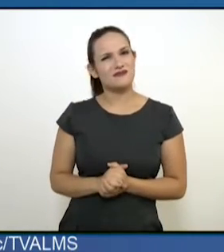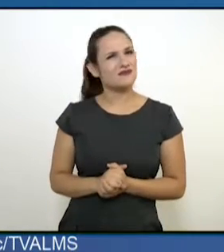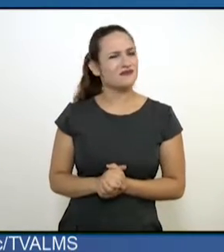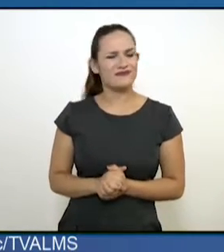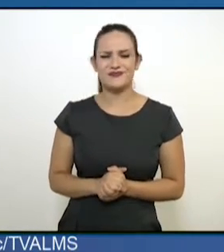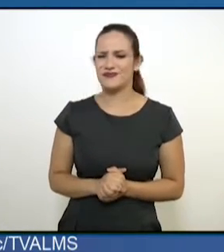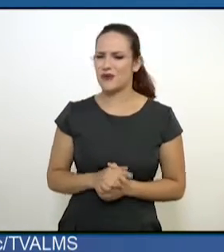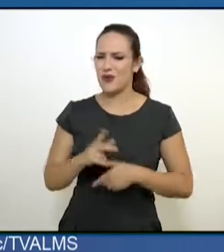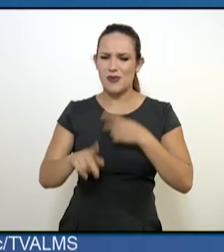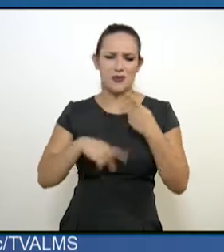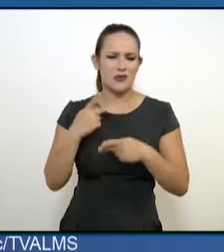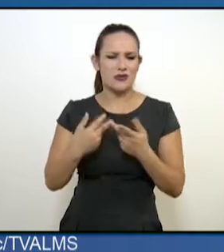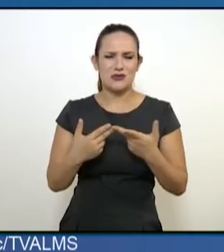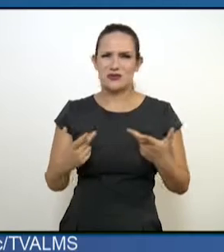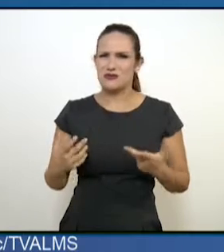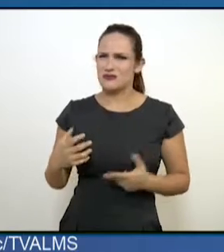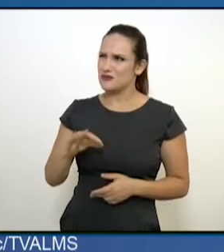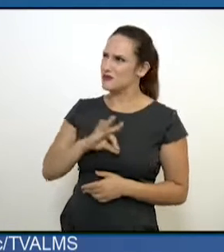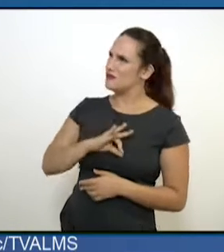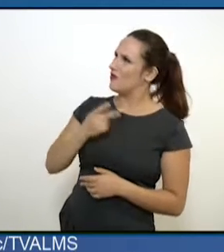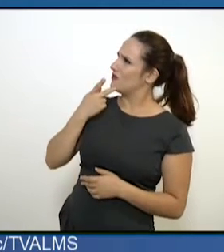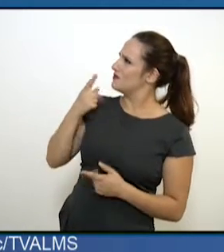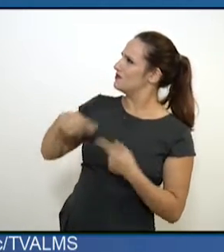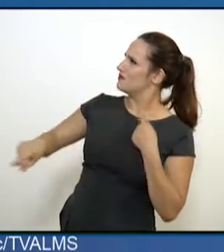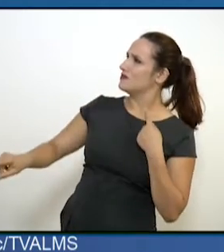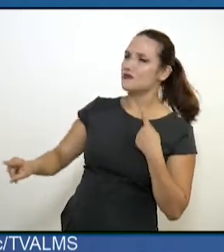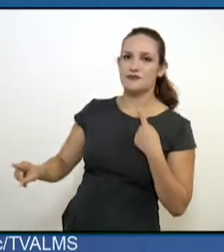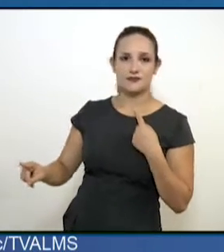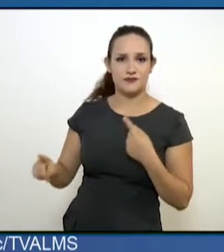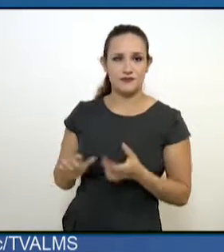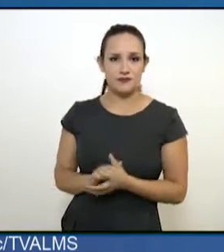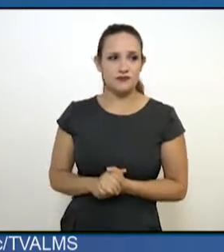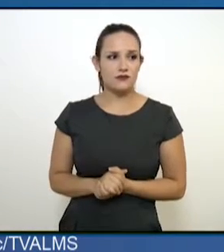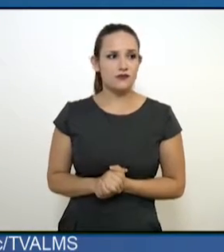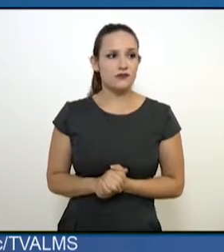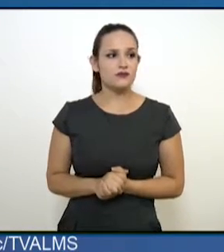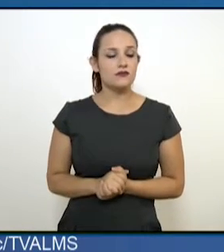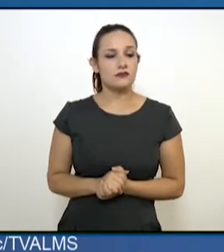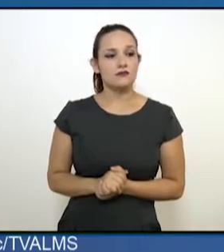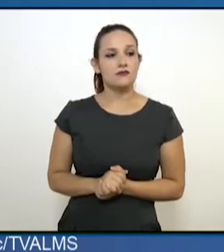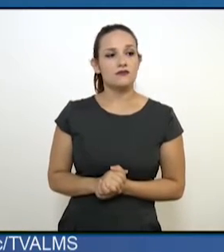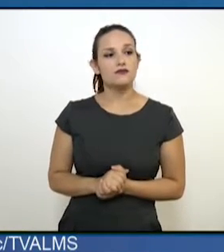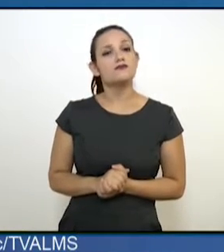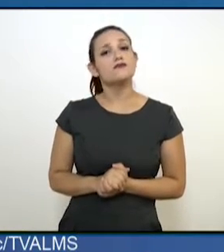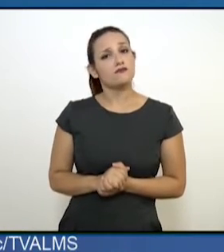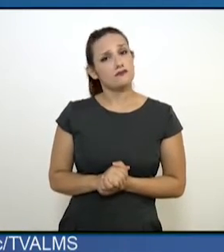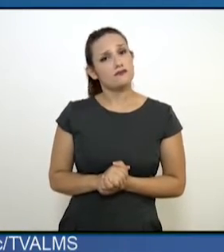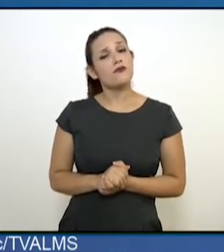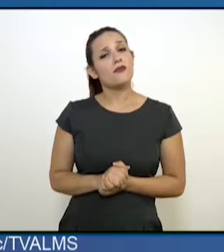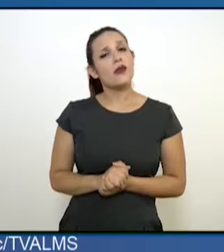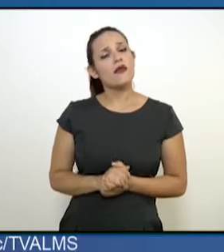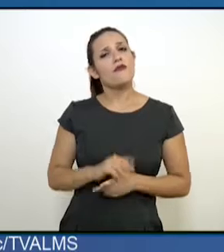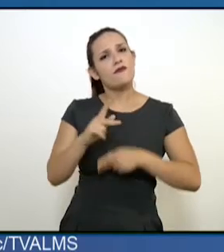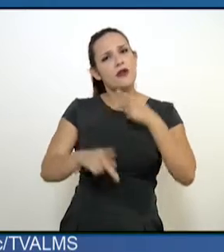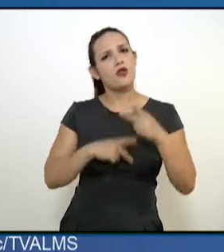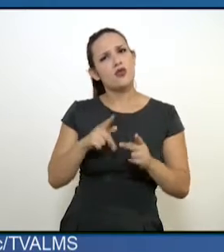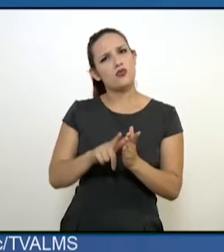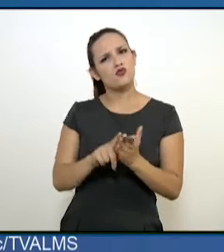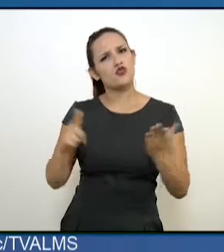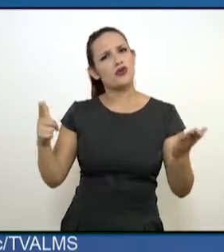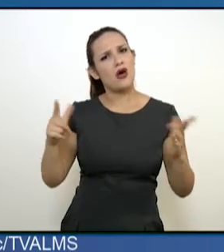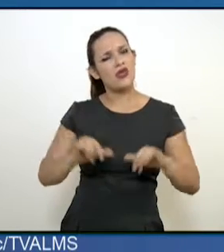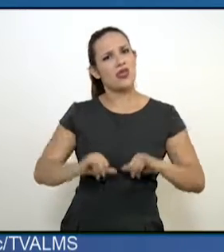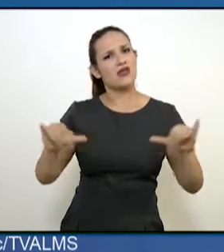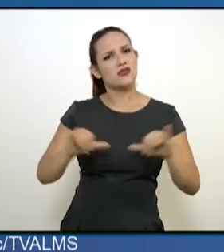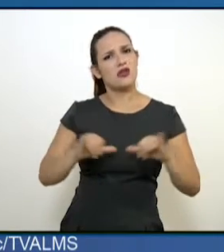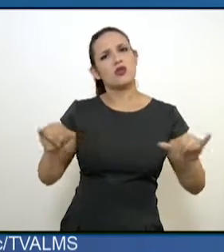contentaram os seus nobres pares. Tanto que fez uma declaração a um jornal internacional, uma agência